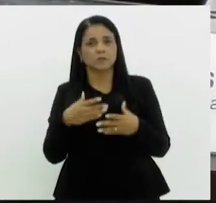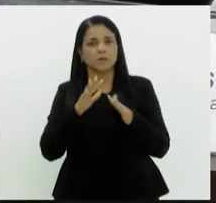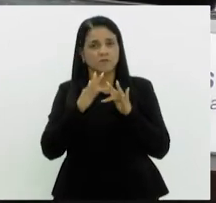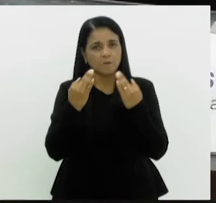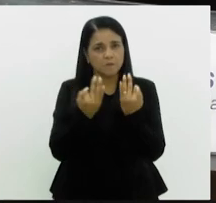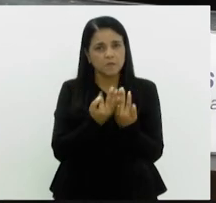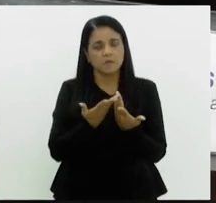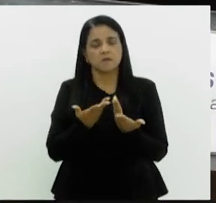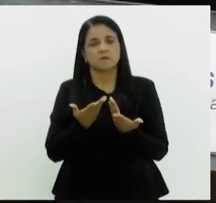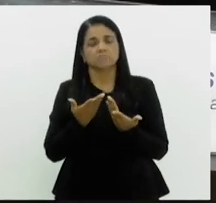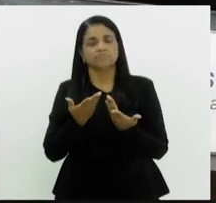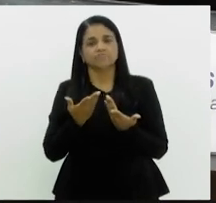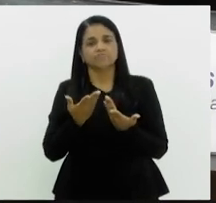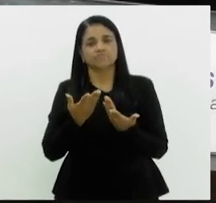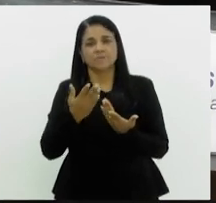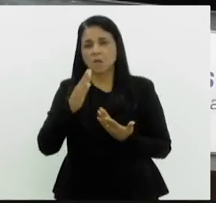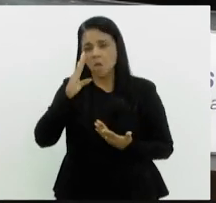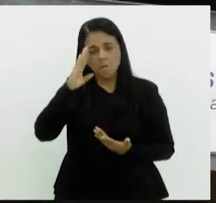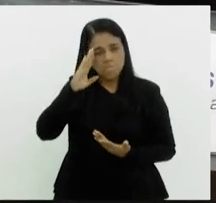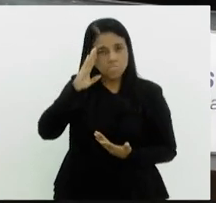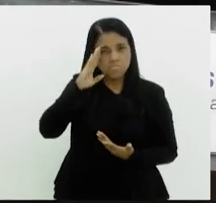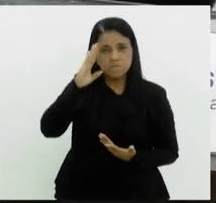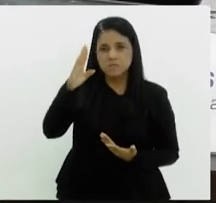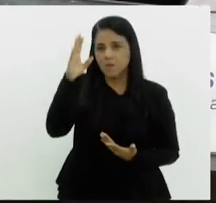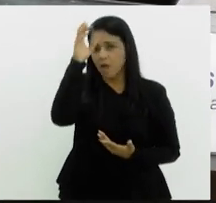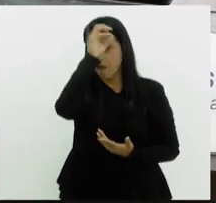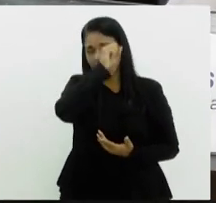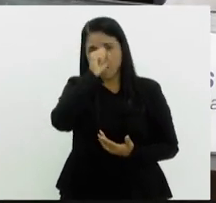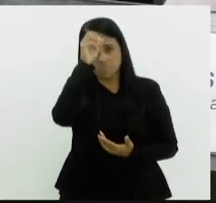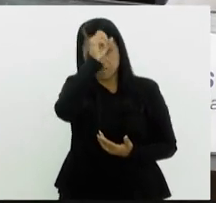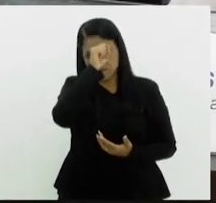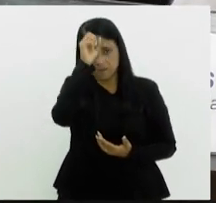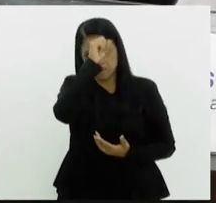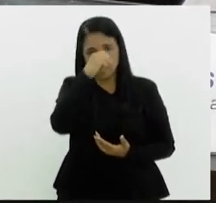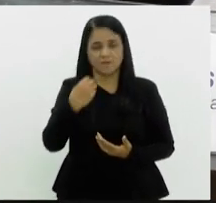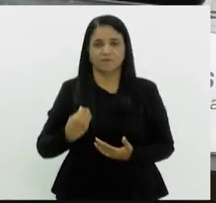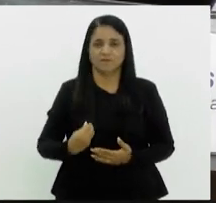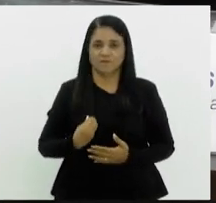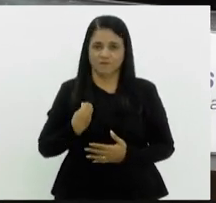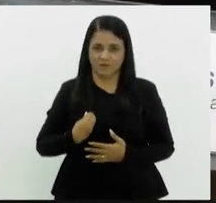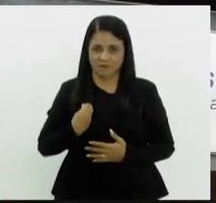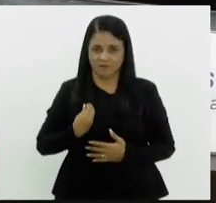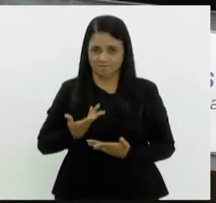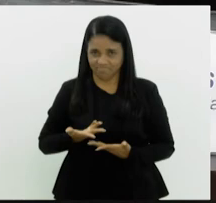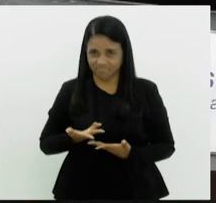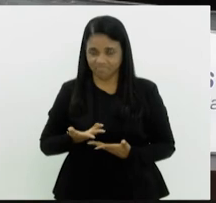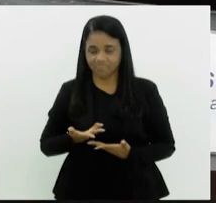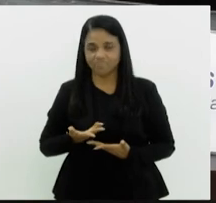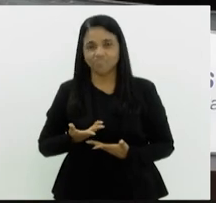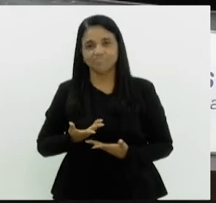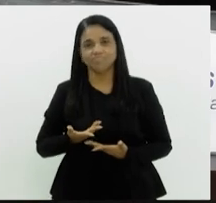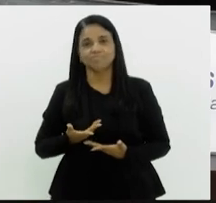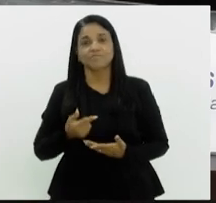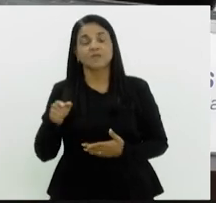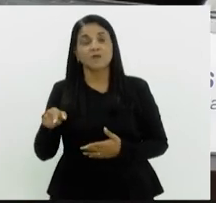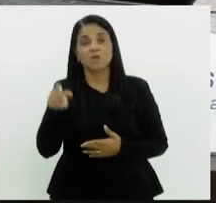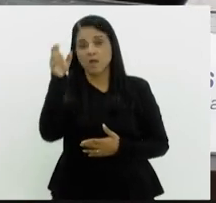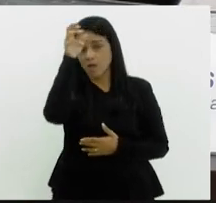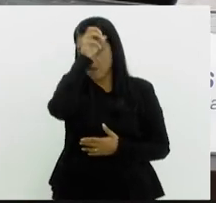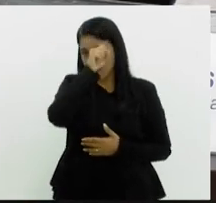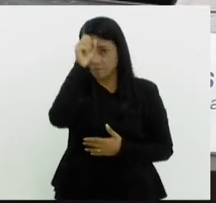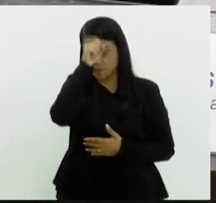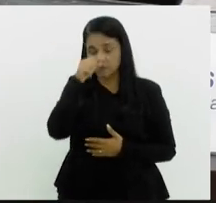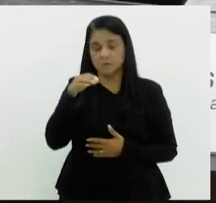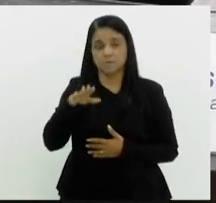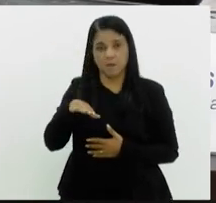maior legado que a gente leva para o resto das nossas vidas. Eu aprendi com a minha mãe a